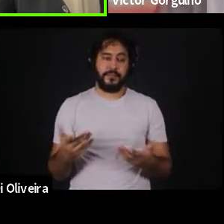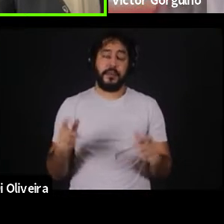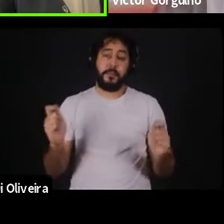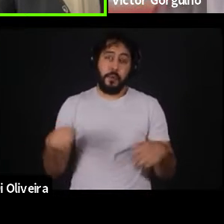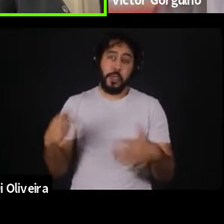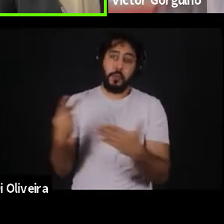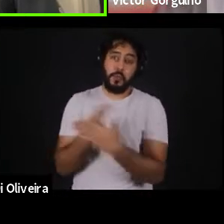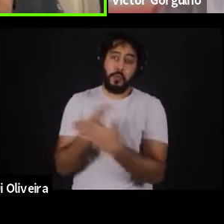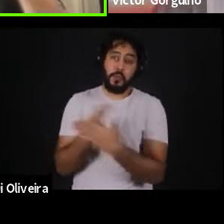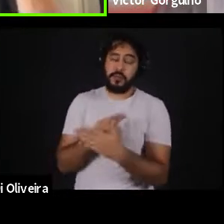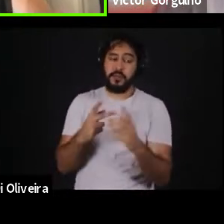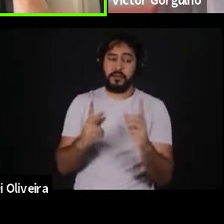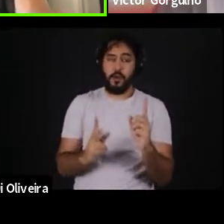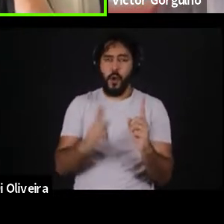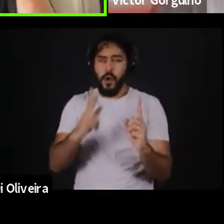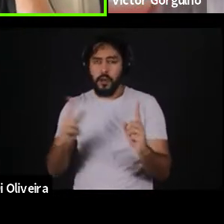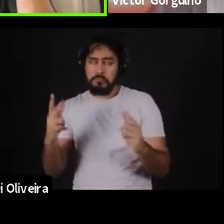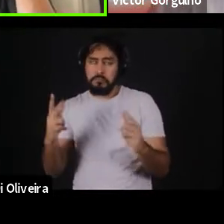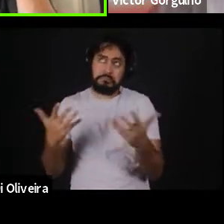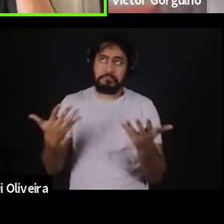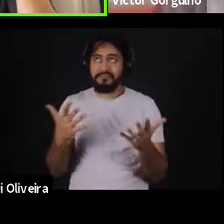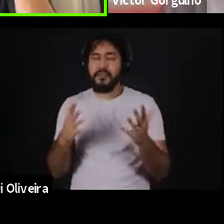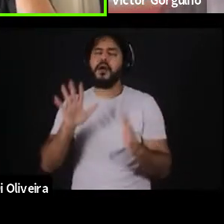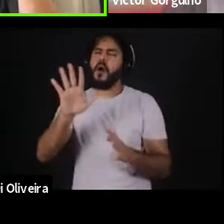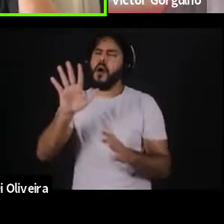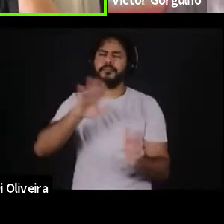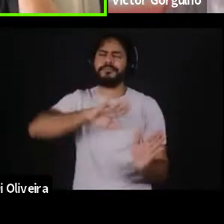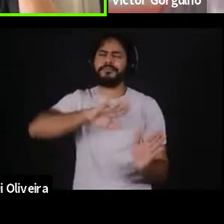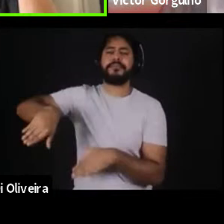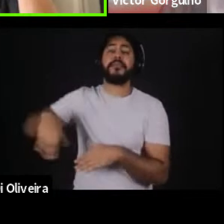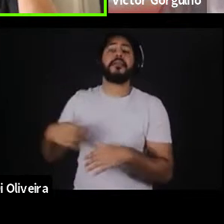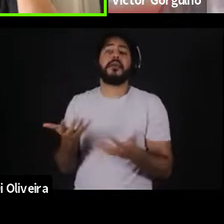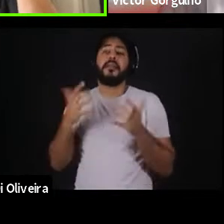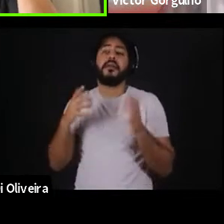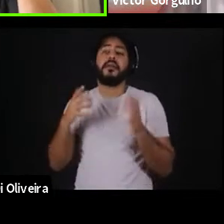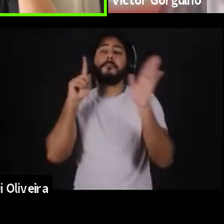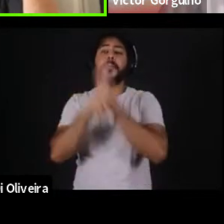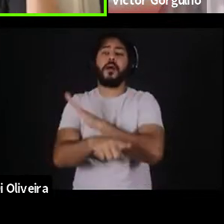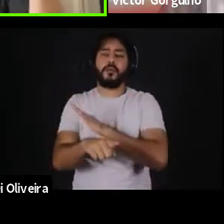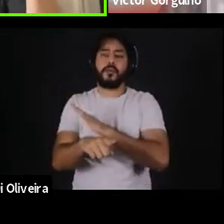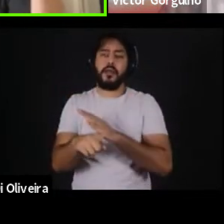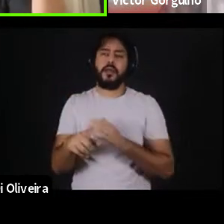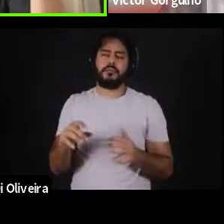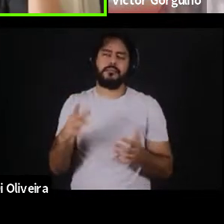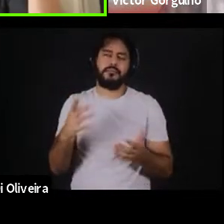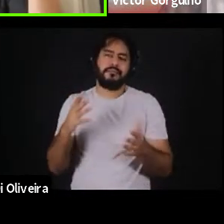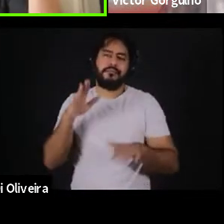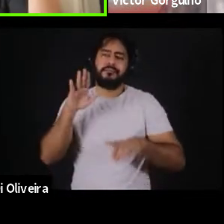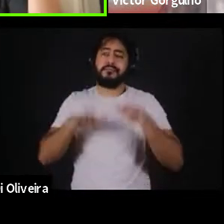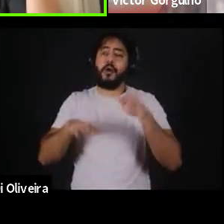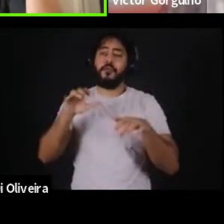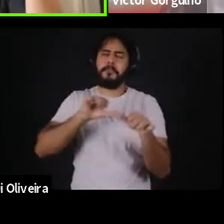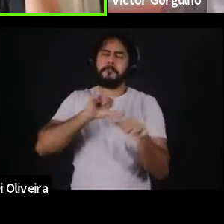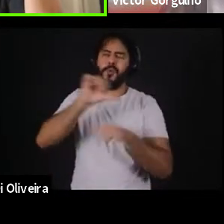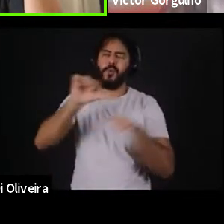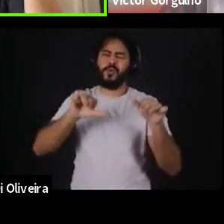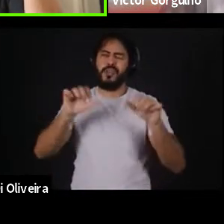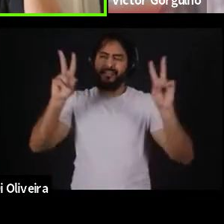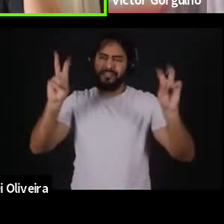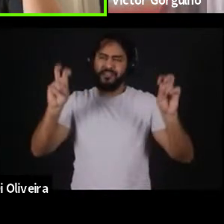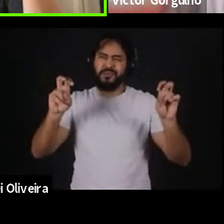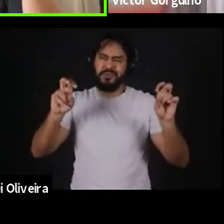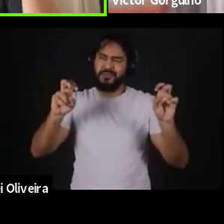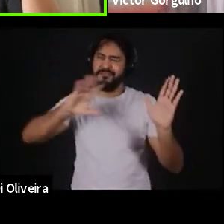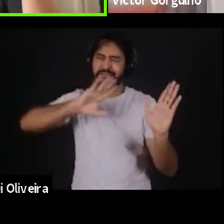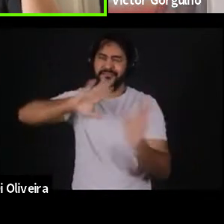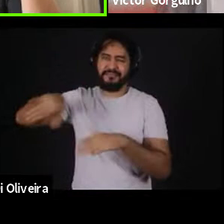cortes, mas posso fazer uma pergunta? Assim, mudando um pouco, talvez mudando um pouquinho de assunto, mas ficando um pouquinho